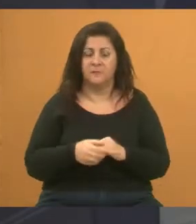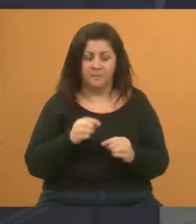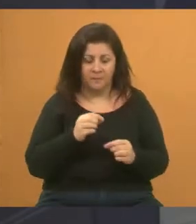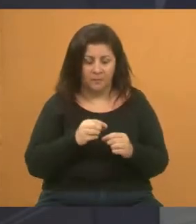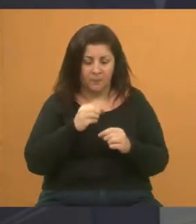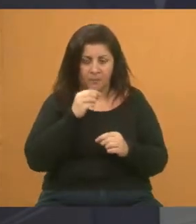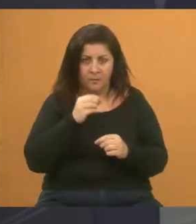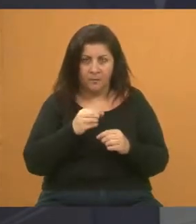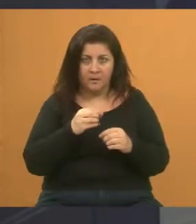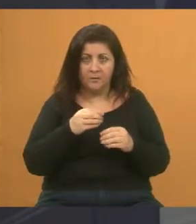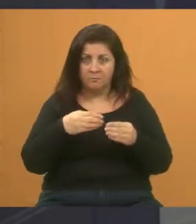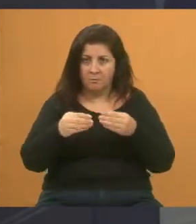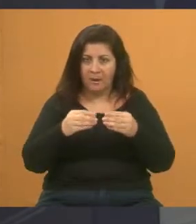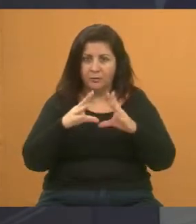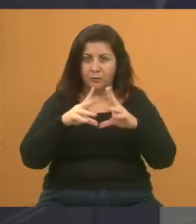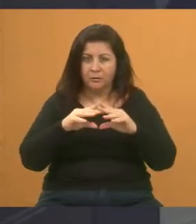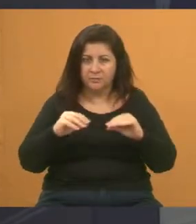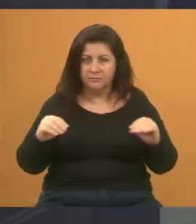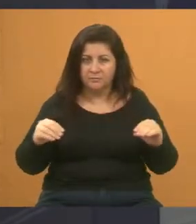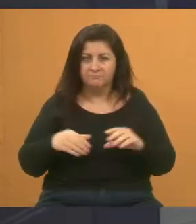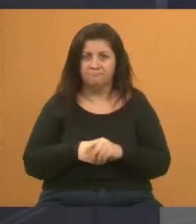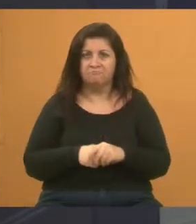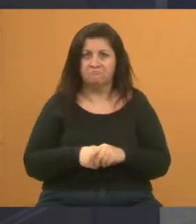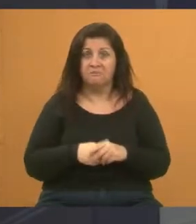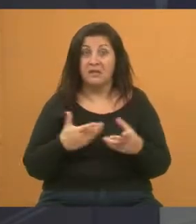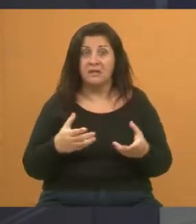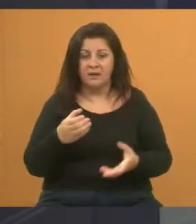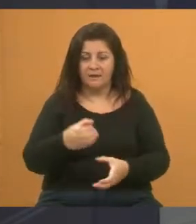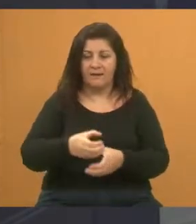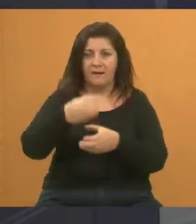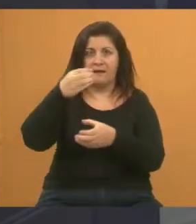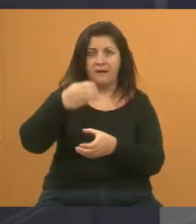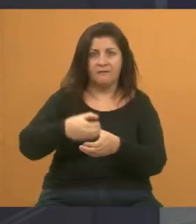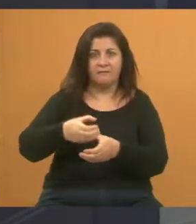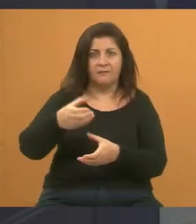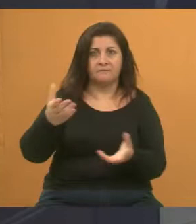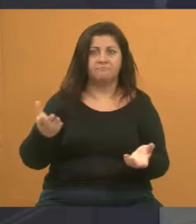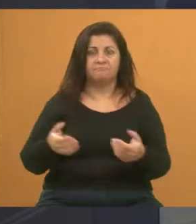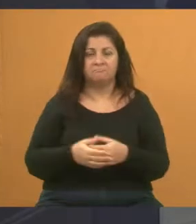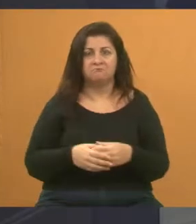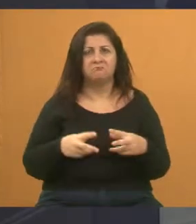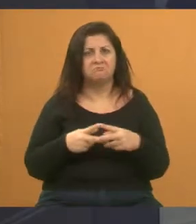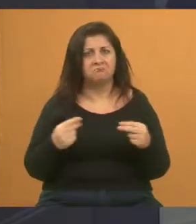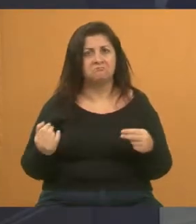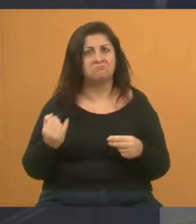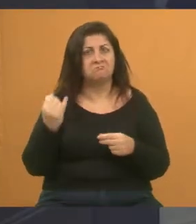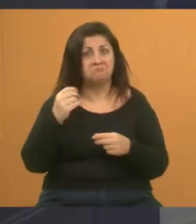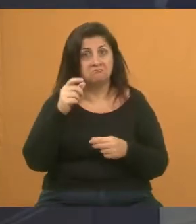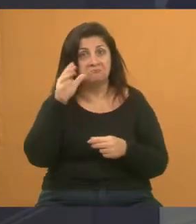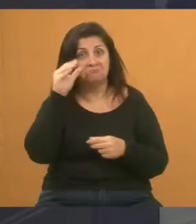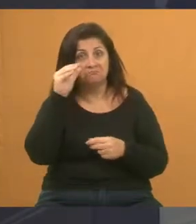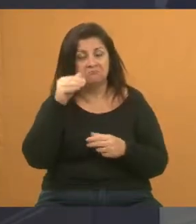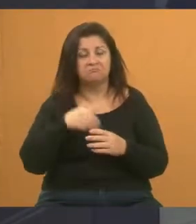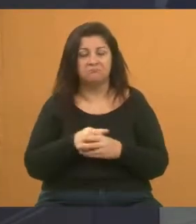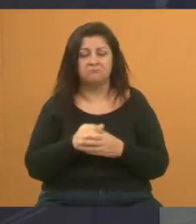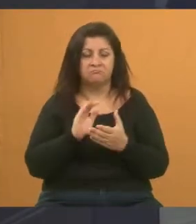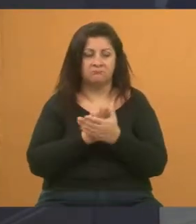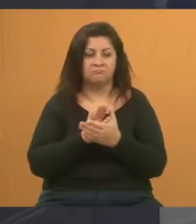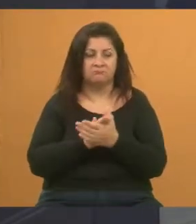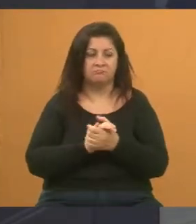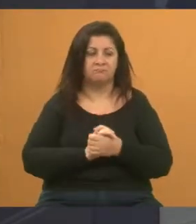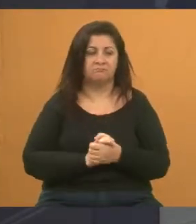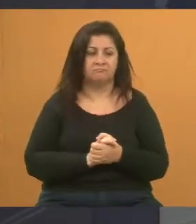canudos plásticos, quem sabe até pets. Então é coisa interessante. Mas, Sônia,